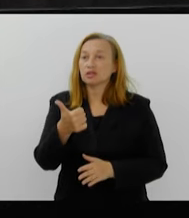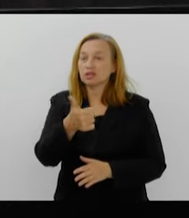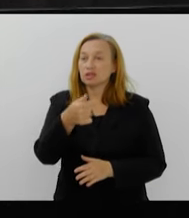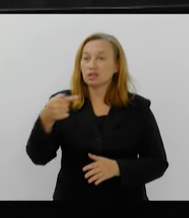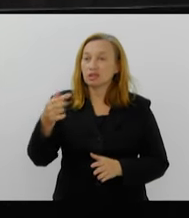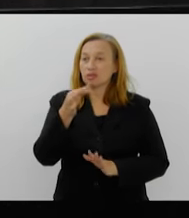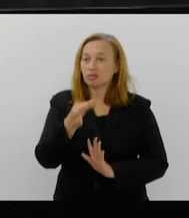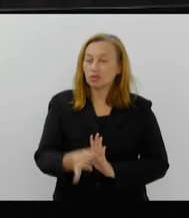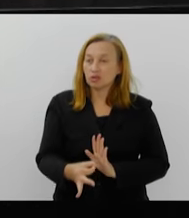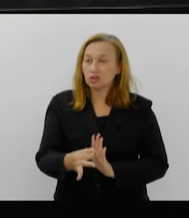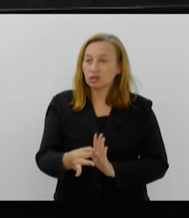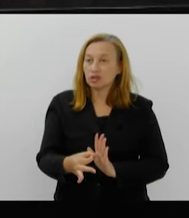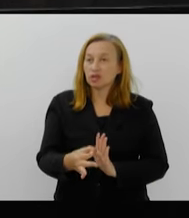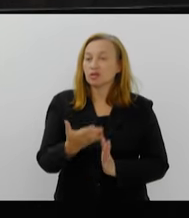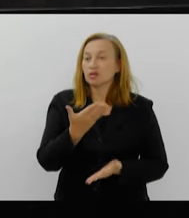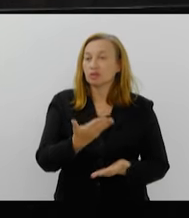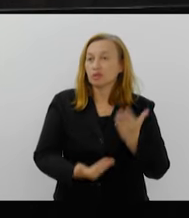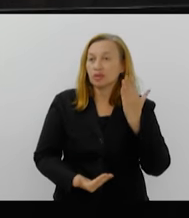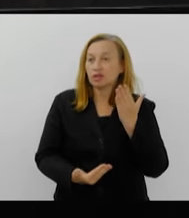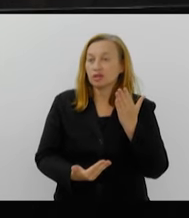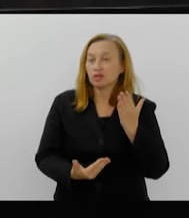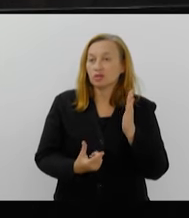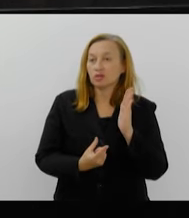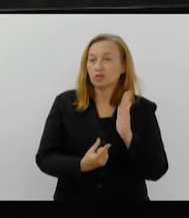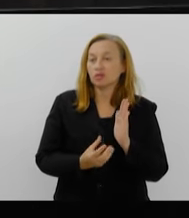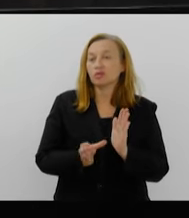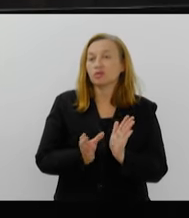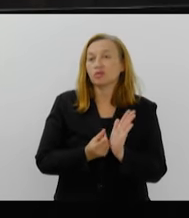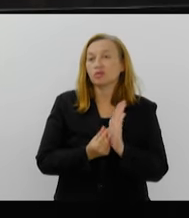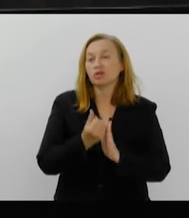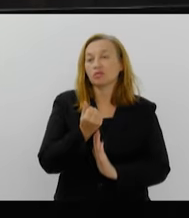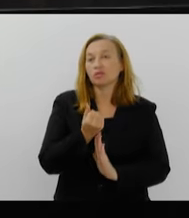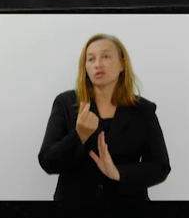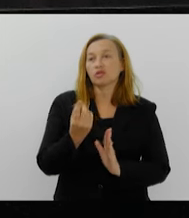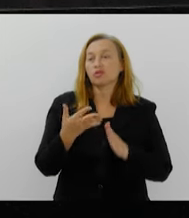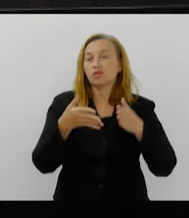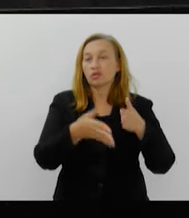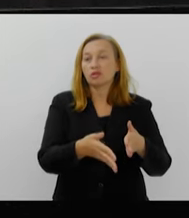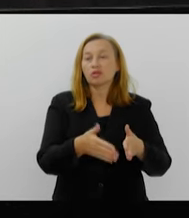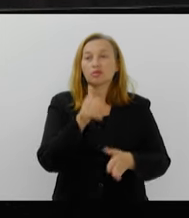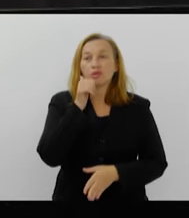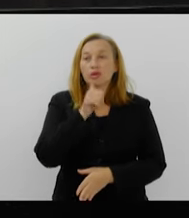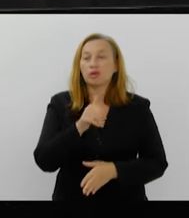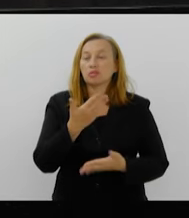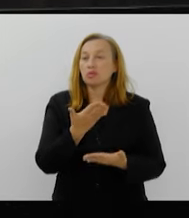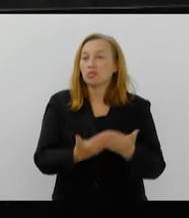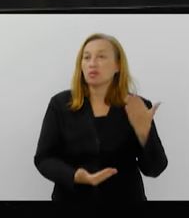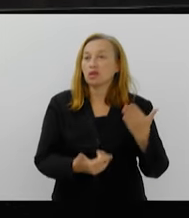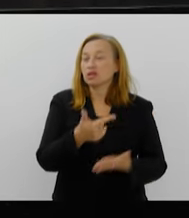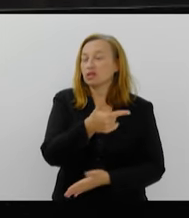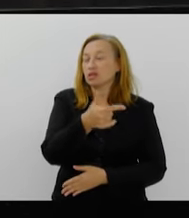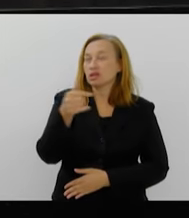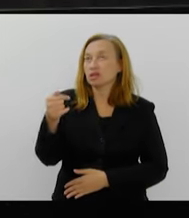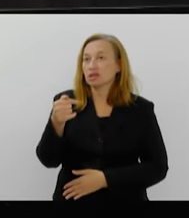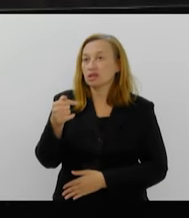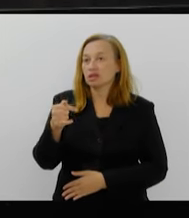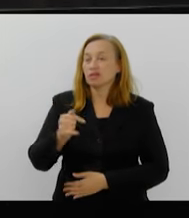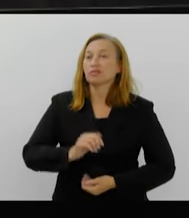17% no orçamento total voltado para as mulheres, contabilizando uma perca aí de 17